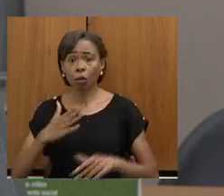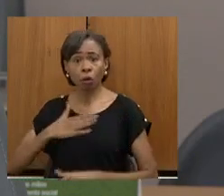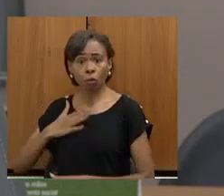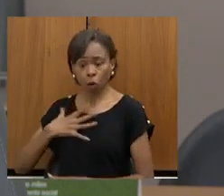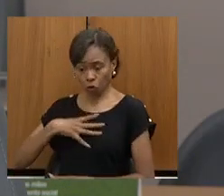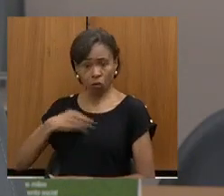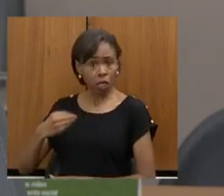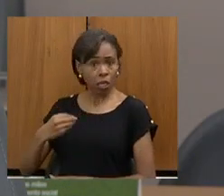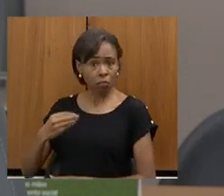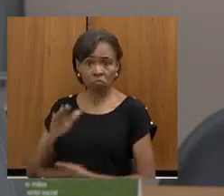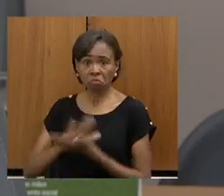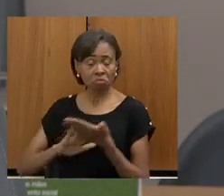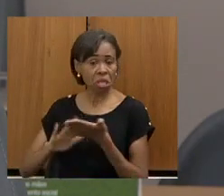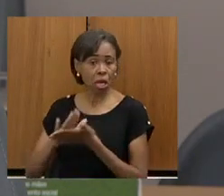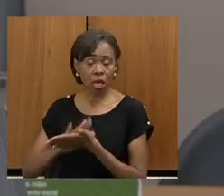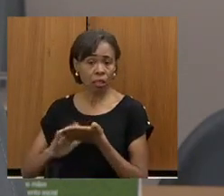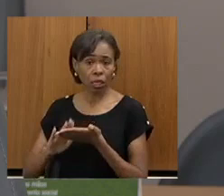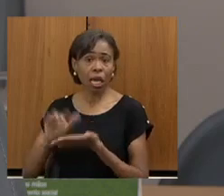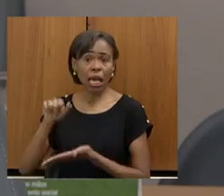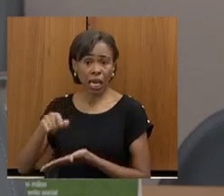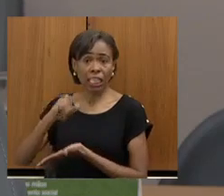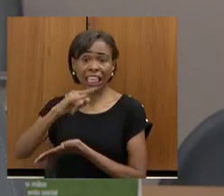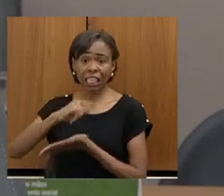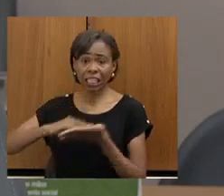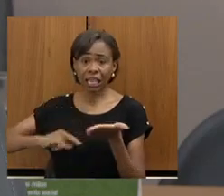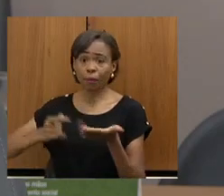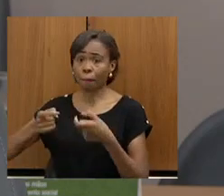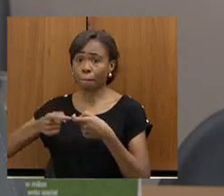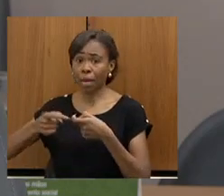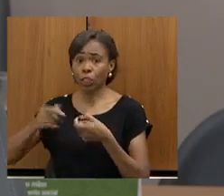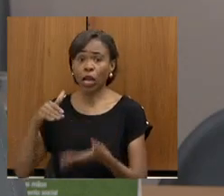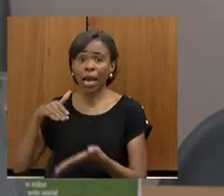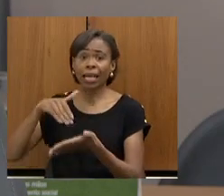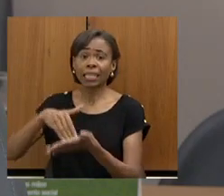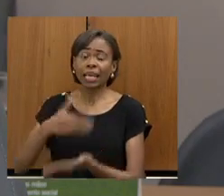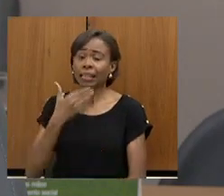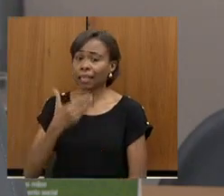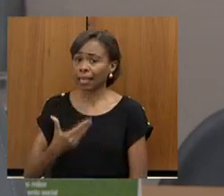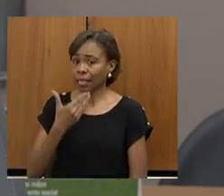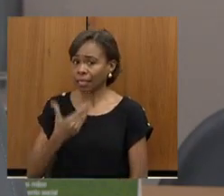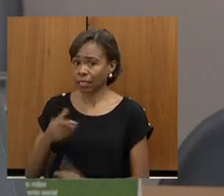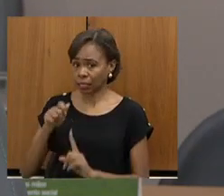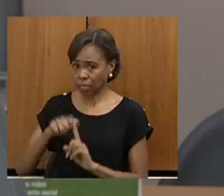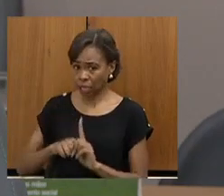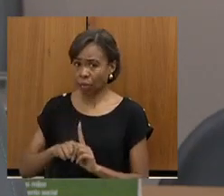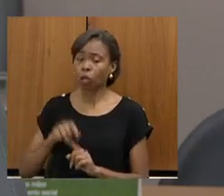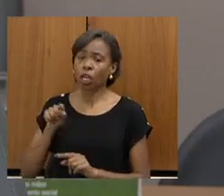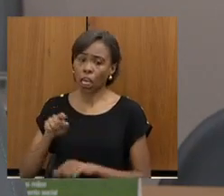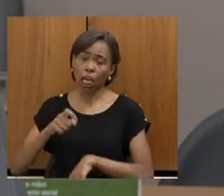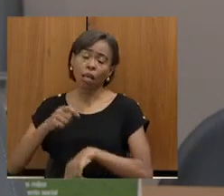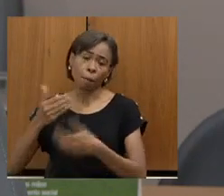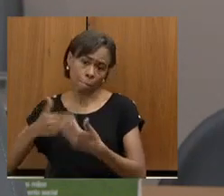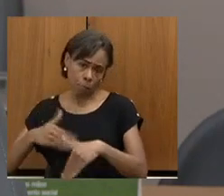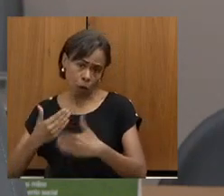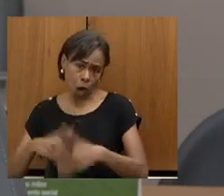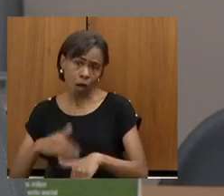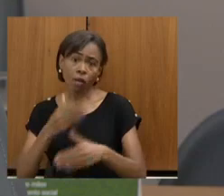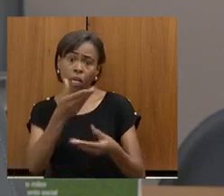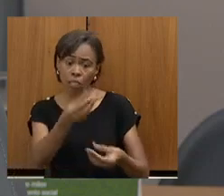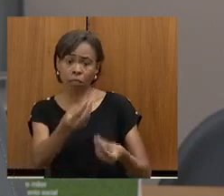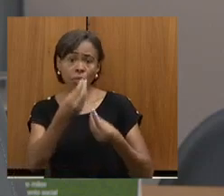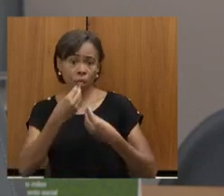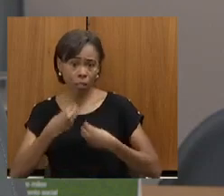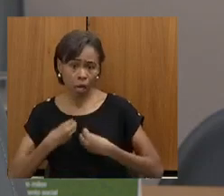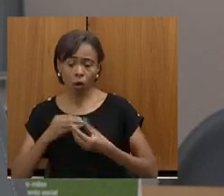Davi está já testado até dezembro. E ele faz só... Quando tem prova, eu peço para me mandarem a prova, eu imprimo, ele